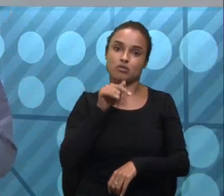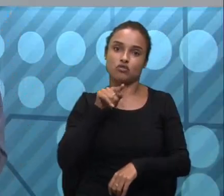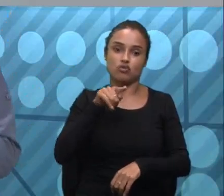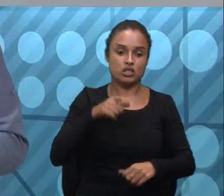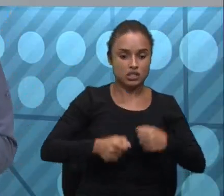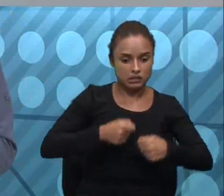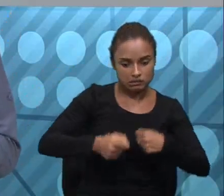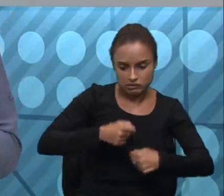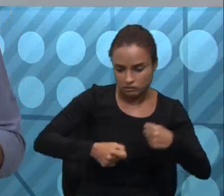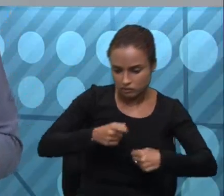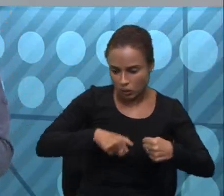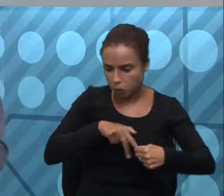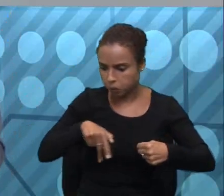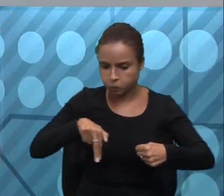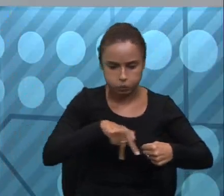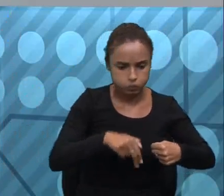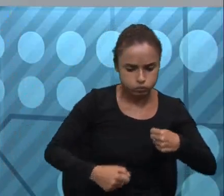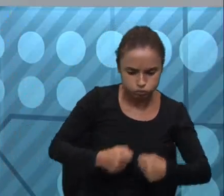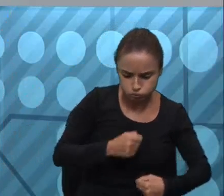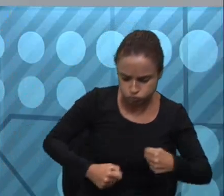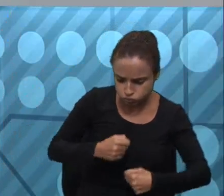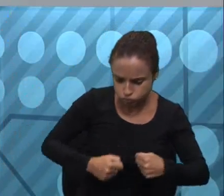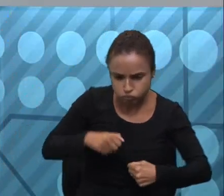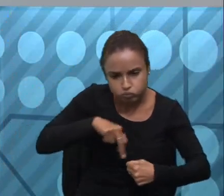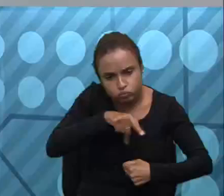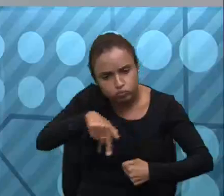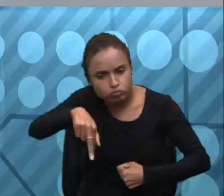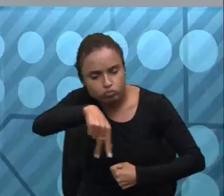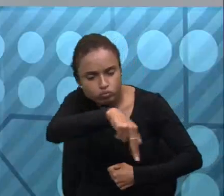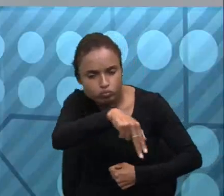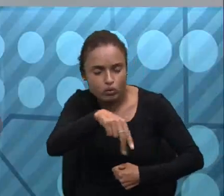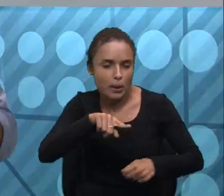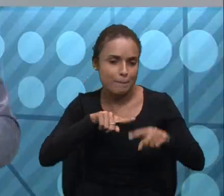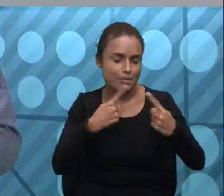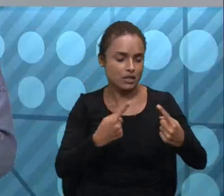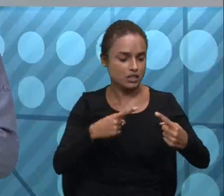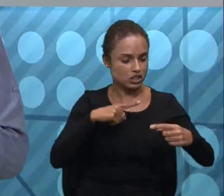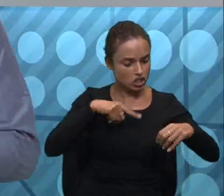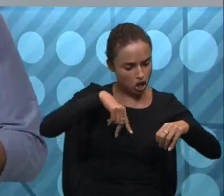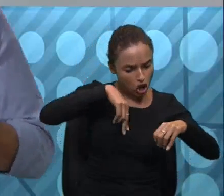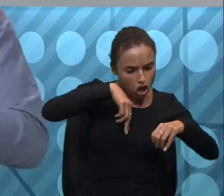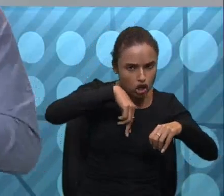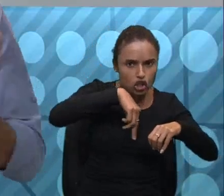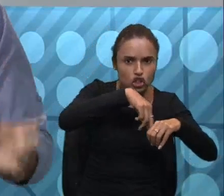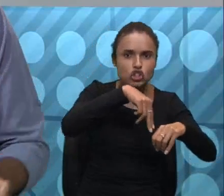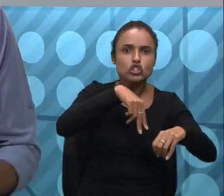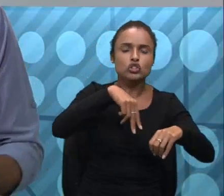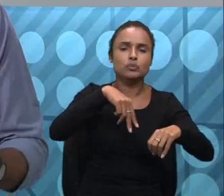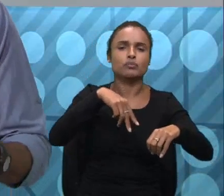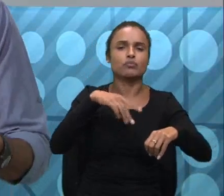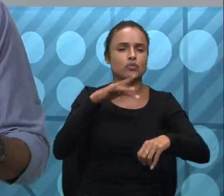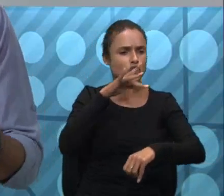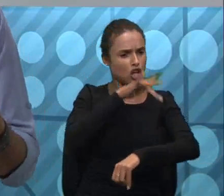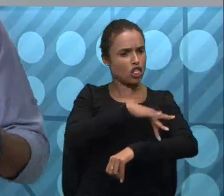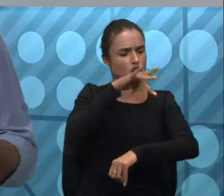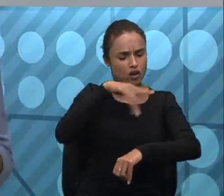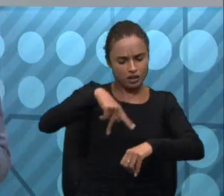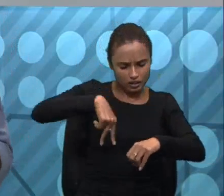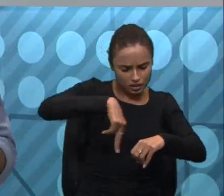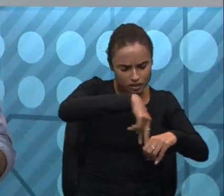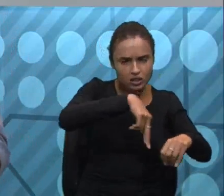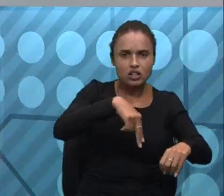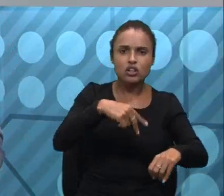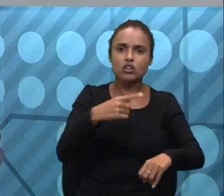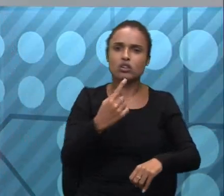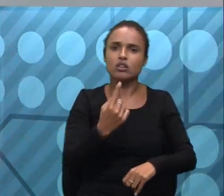minuto. Que tem vários estudos que mostram isso até. Jogadores, às vezes você acha que o jogador é super decisivo, mas aí ele